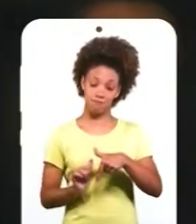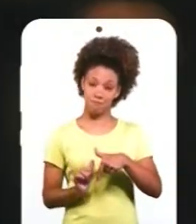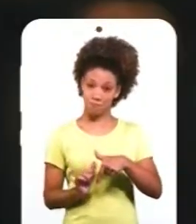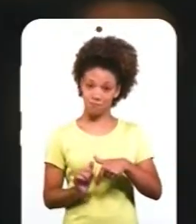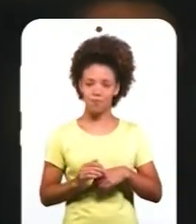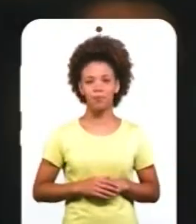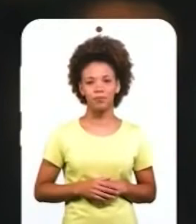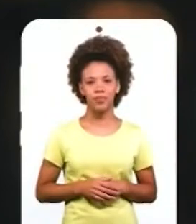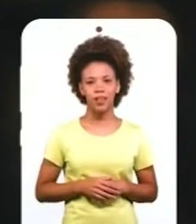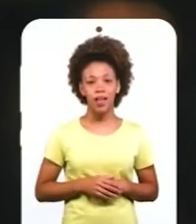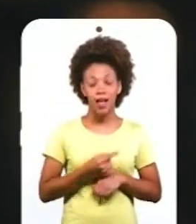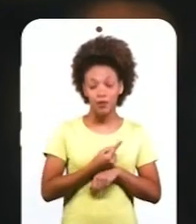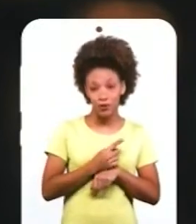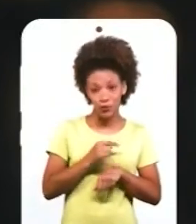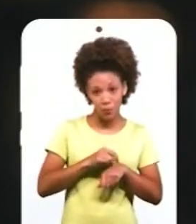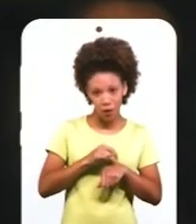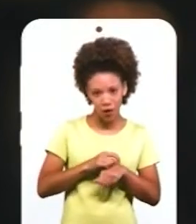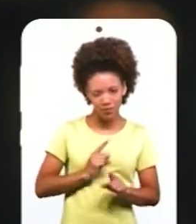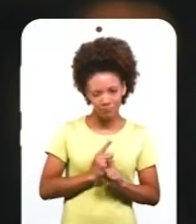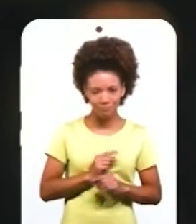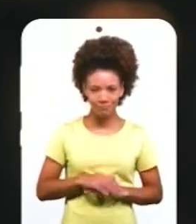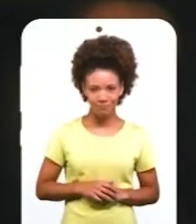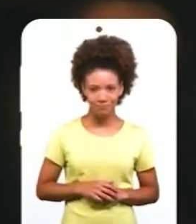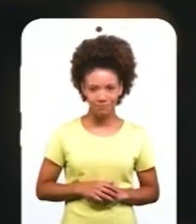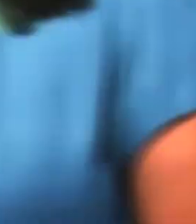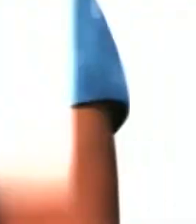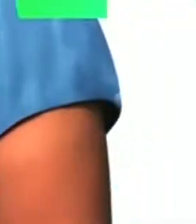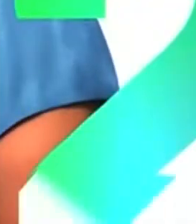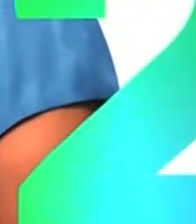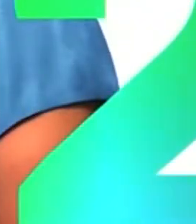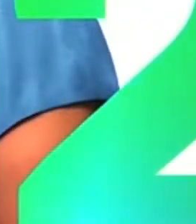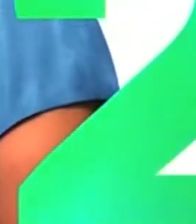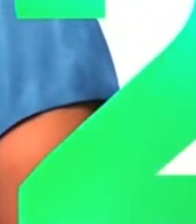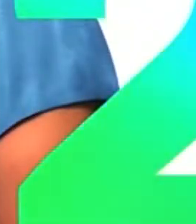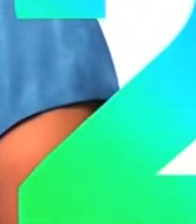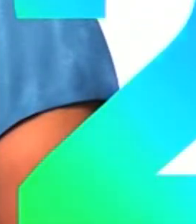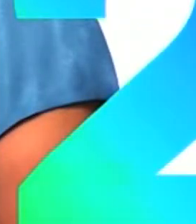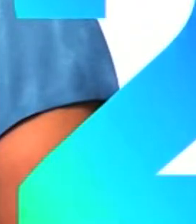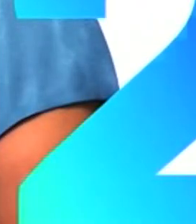cirotv.com.br ou aponte o celular para o QR Code. A gente se vê lá!